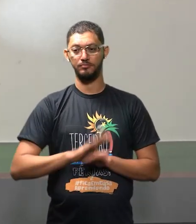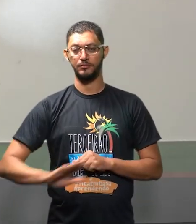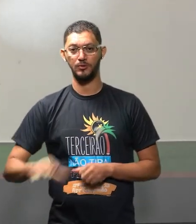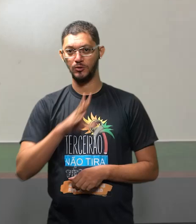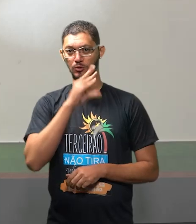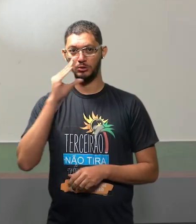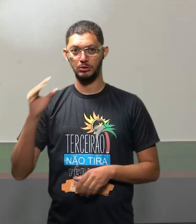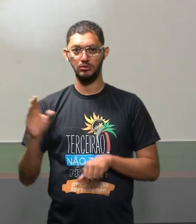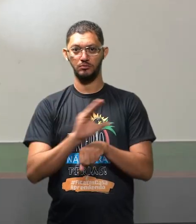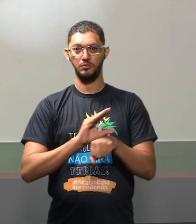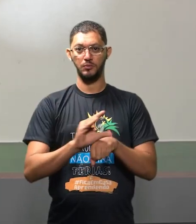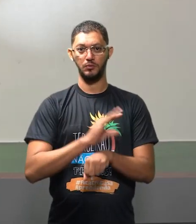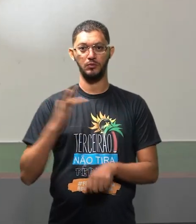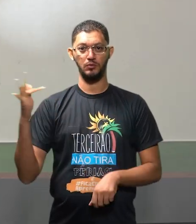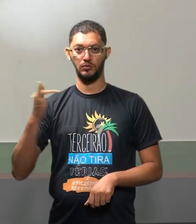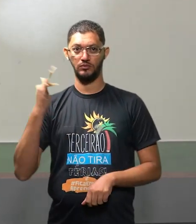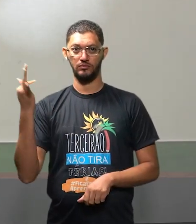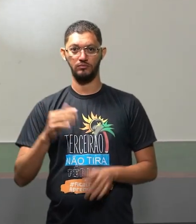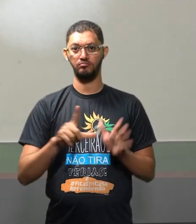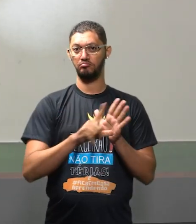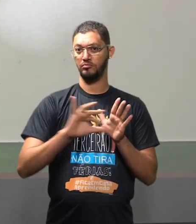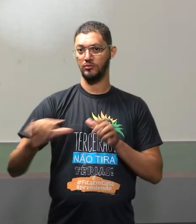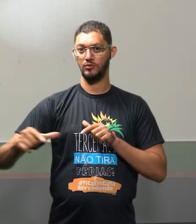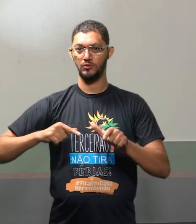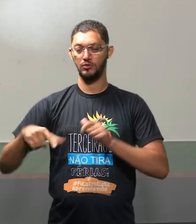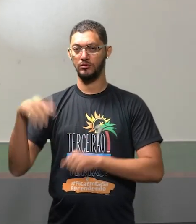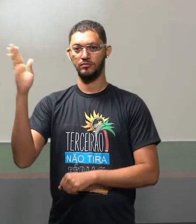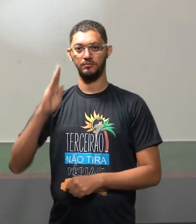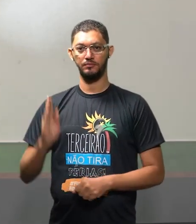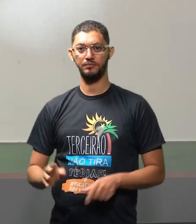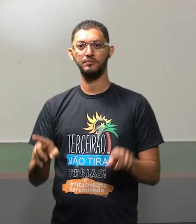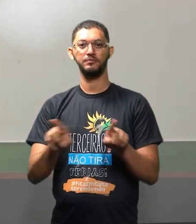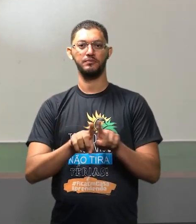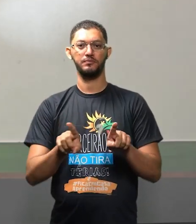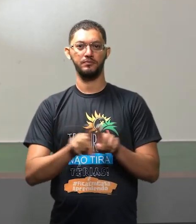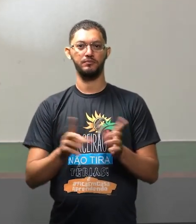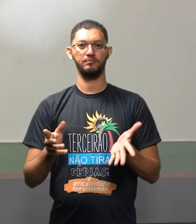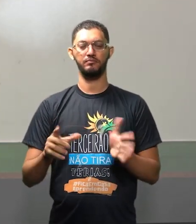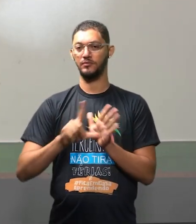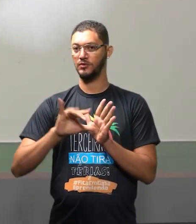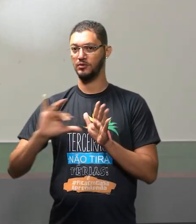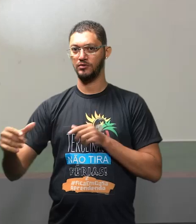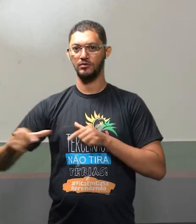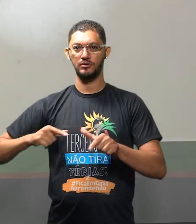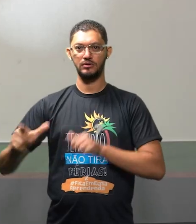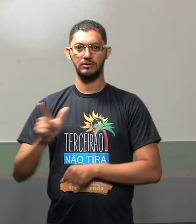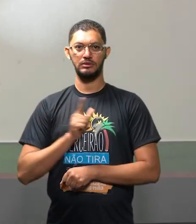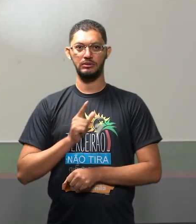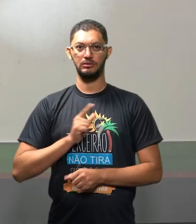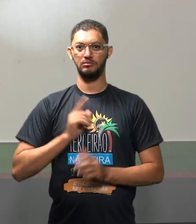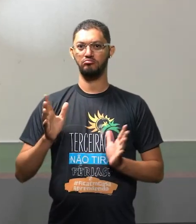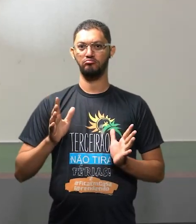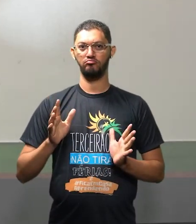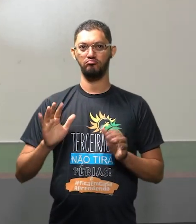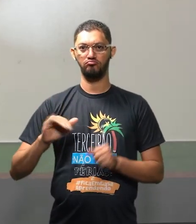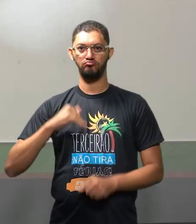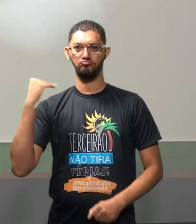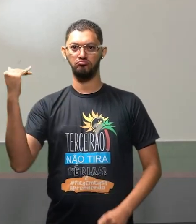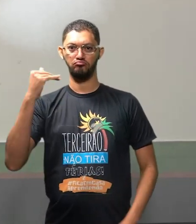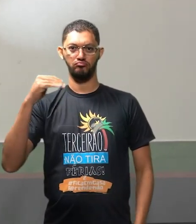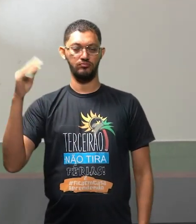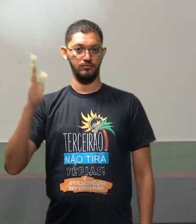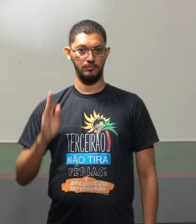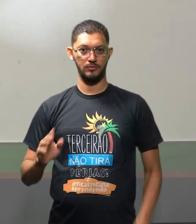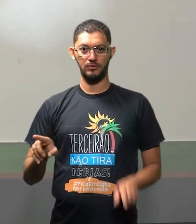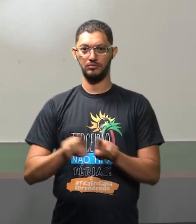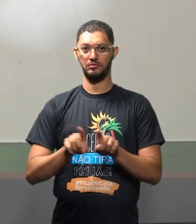pela Constituição Federal, seja pelas leis de trabalho do Brasil e também das leis de trabalho que existem de forma supranacional,